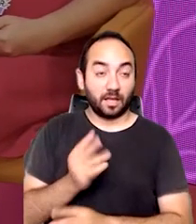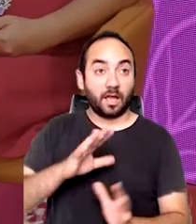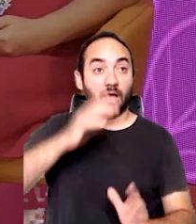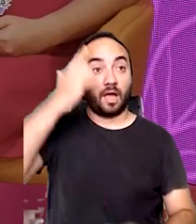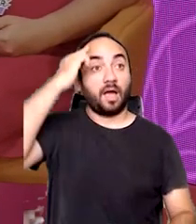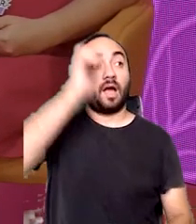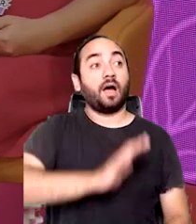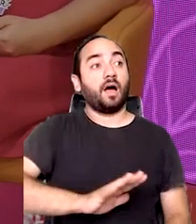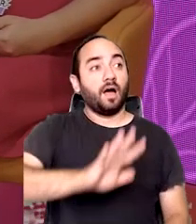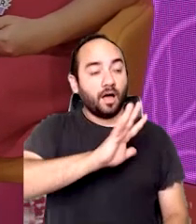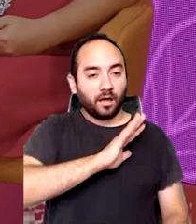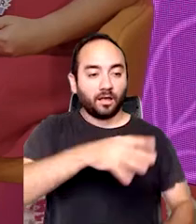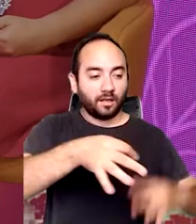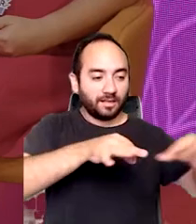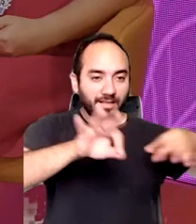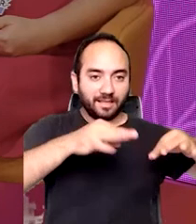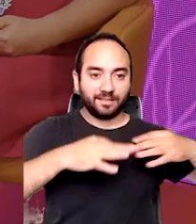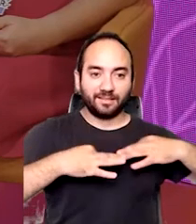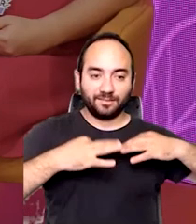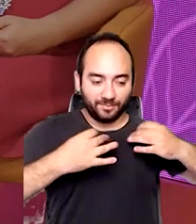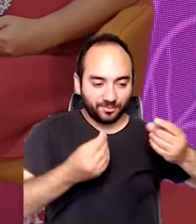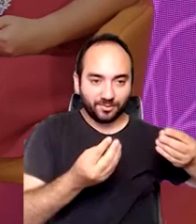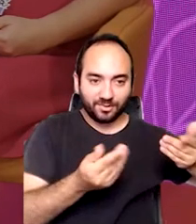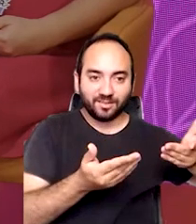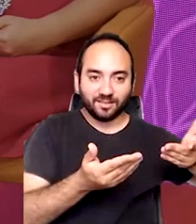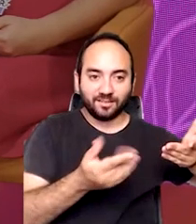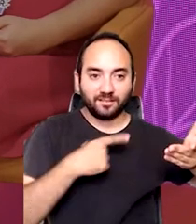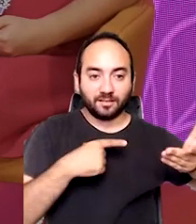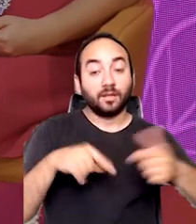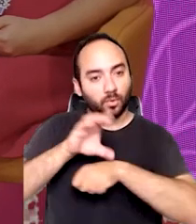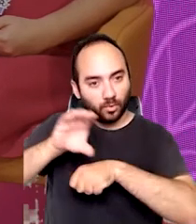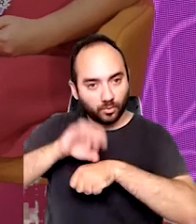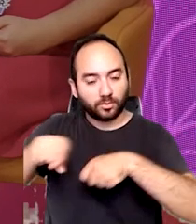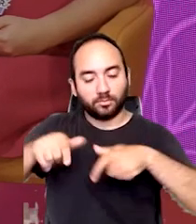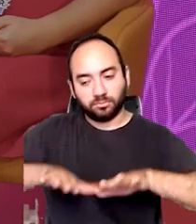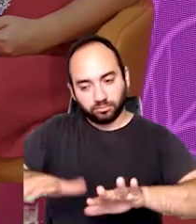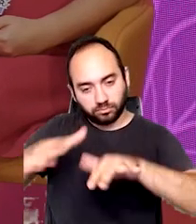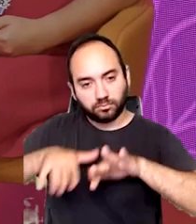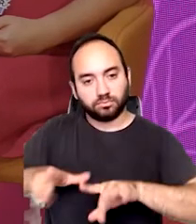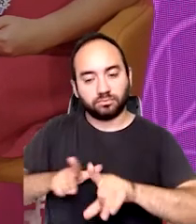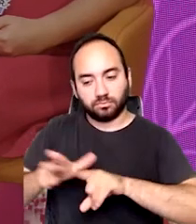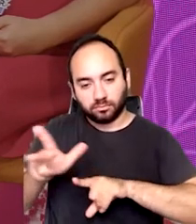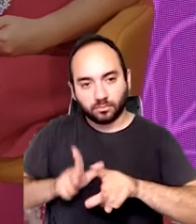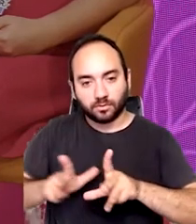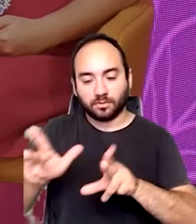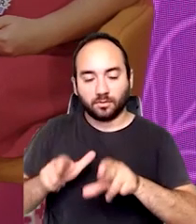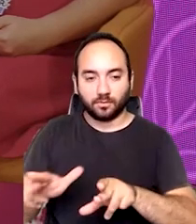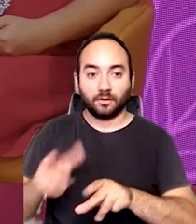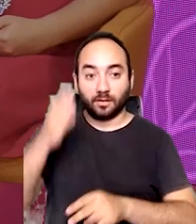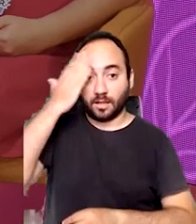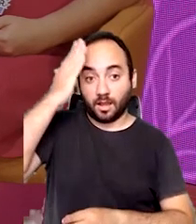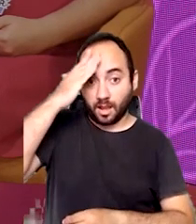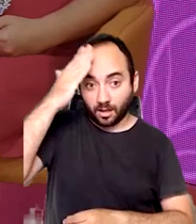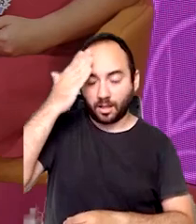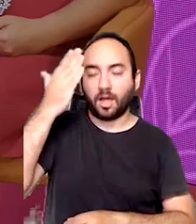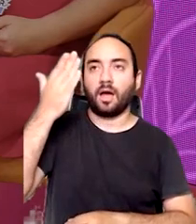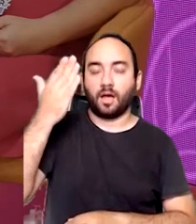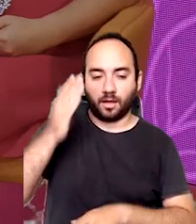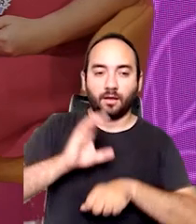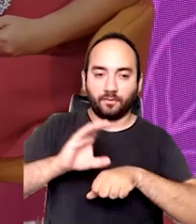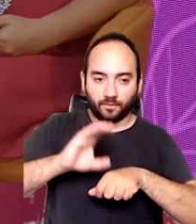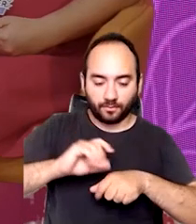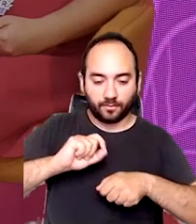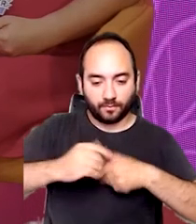o mundo dos tecidos consequentemente fui também fazer um curso de corte e costura que foi aí que eu comecei a